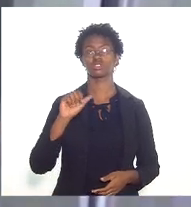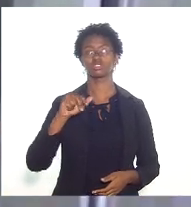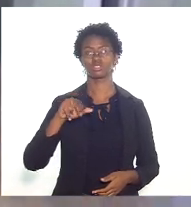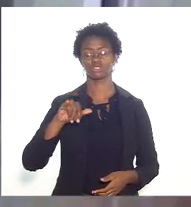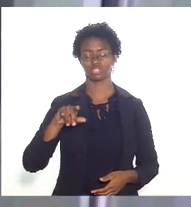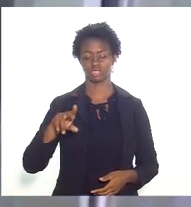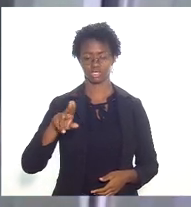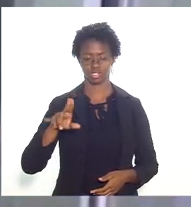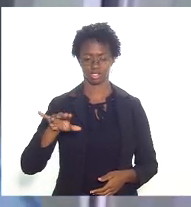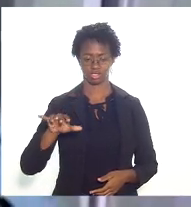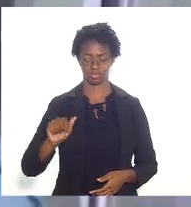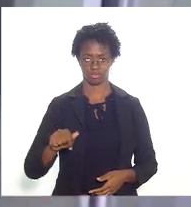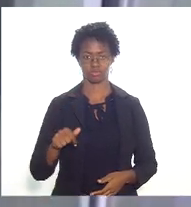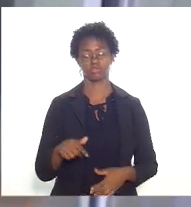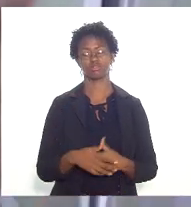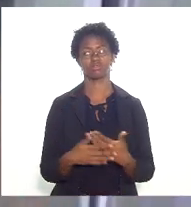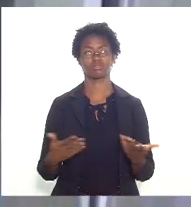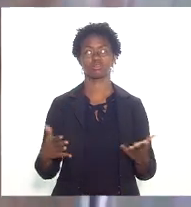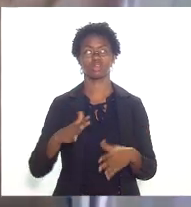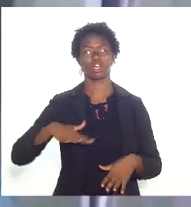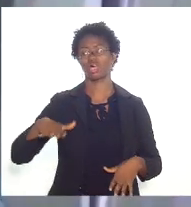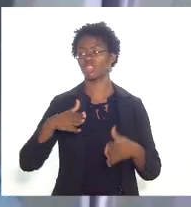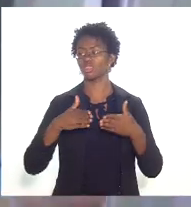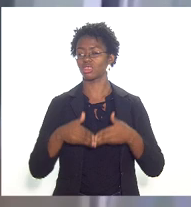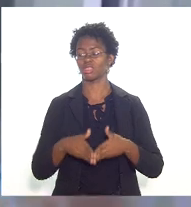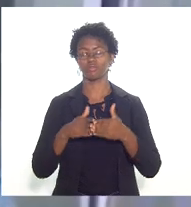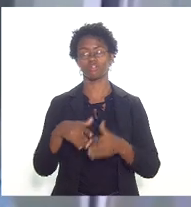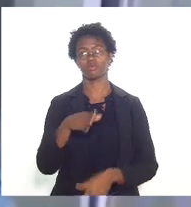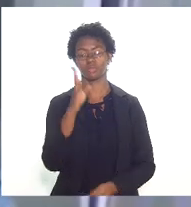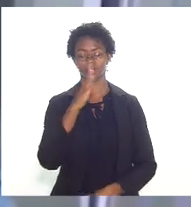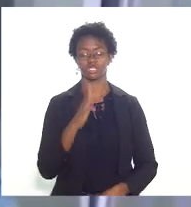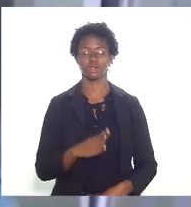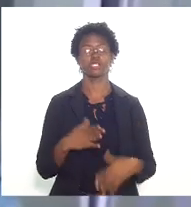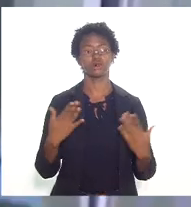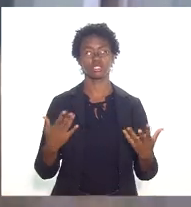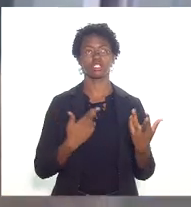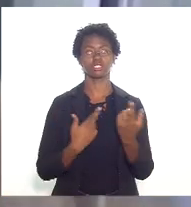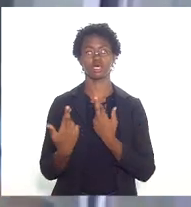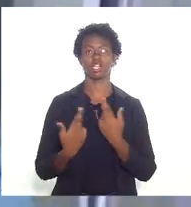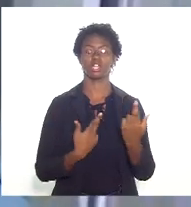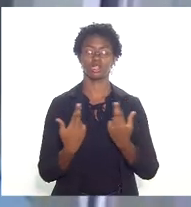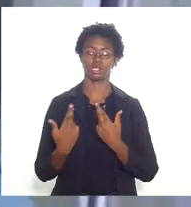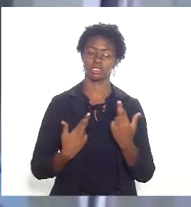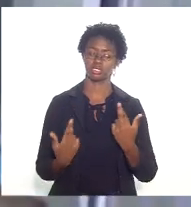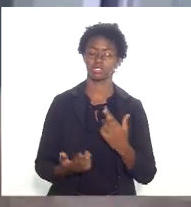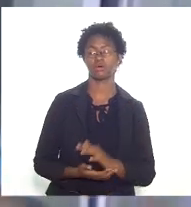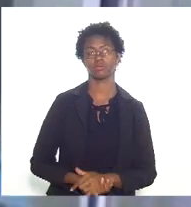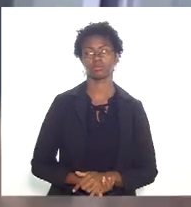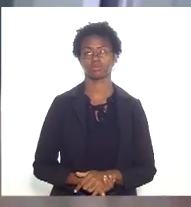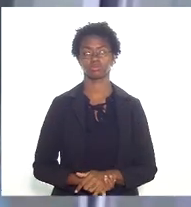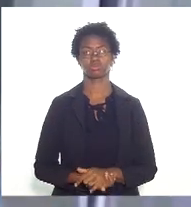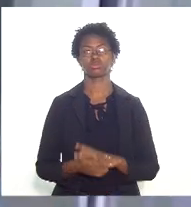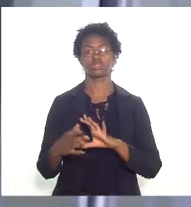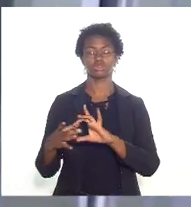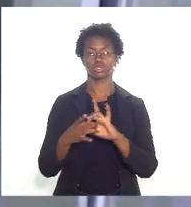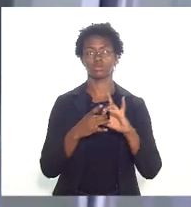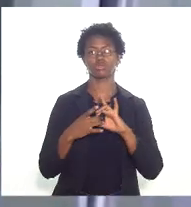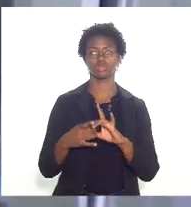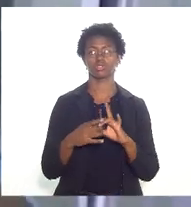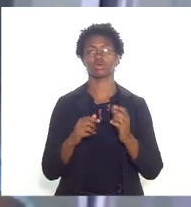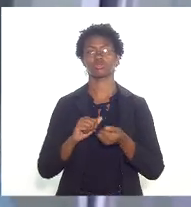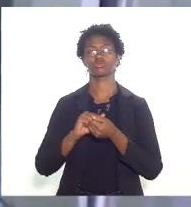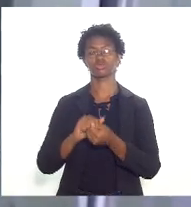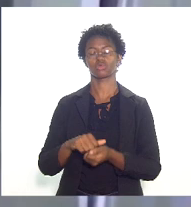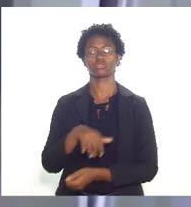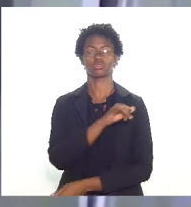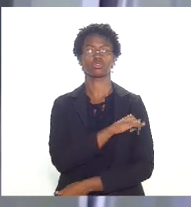brasileiro então assim eu acho que é muito importante discutir por um lado essa relação de vou concluir essa relação da união com o estado do Rio de